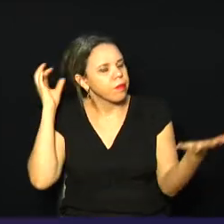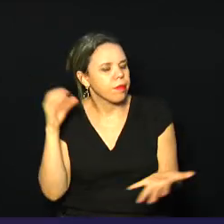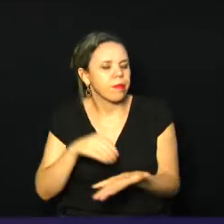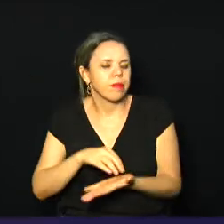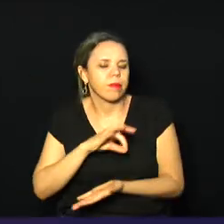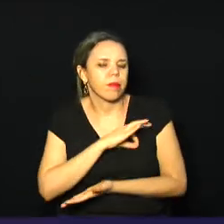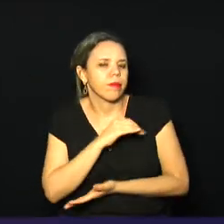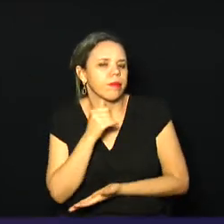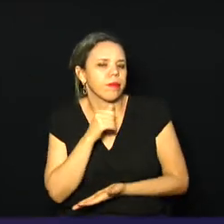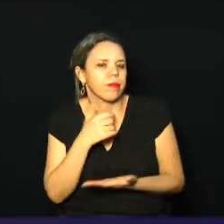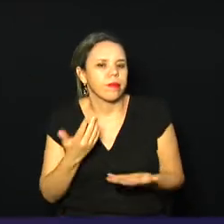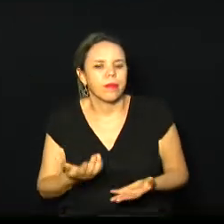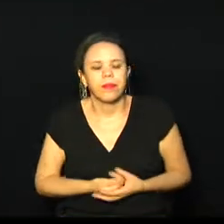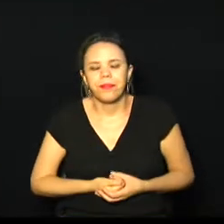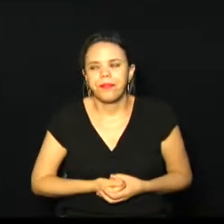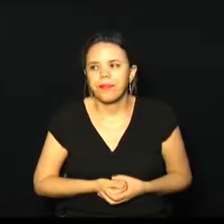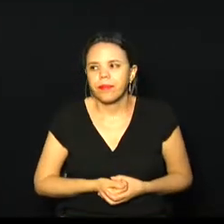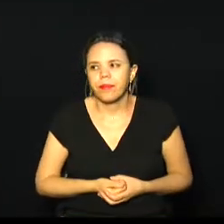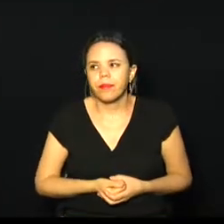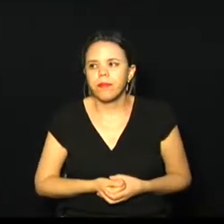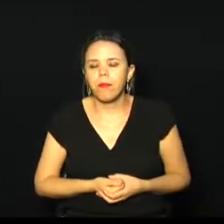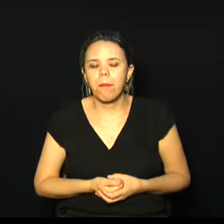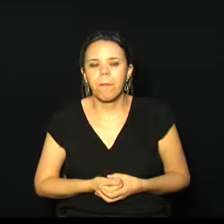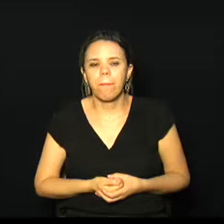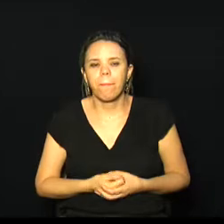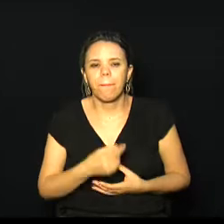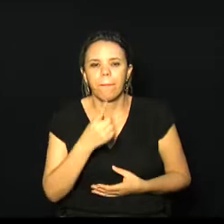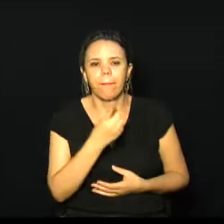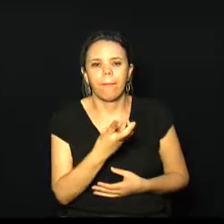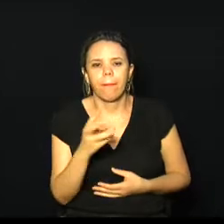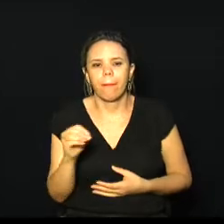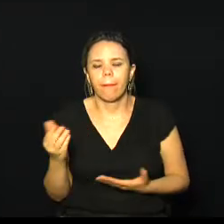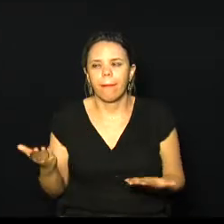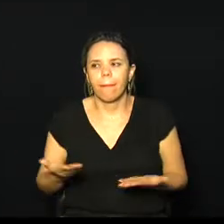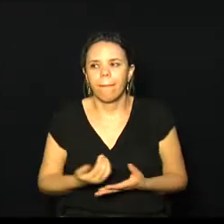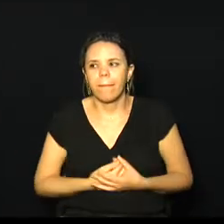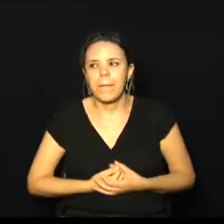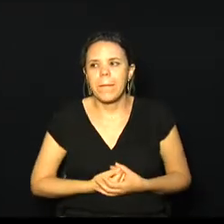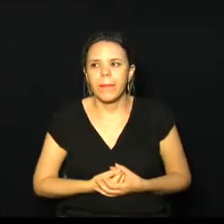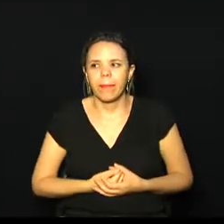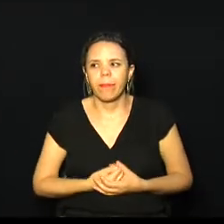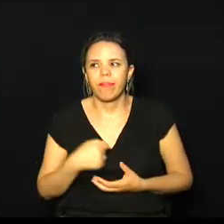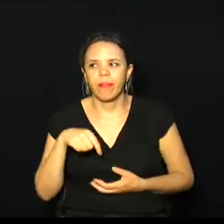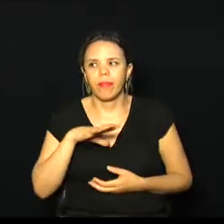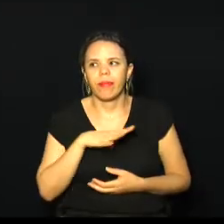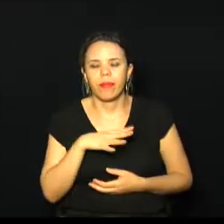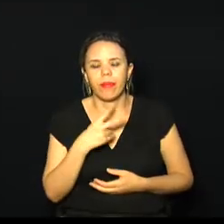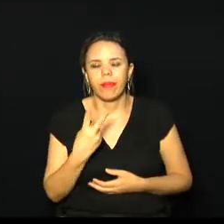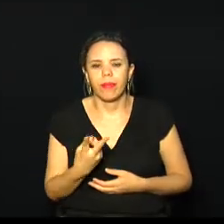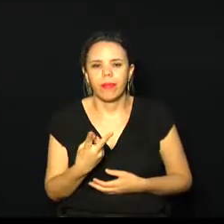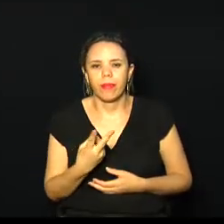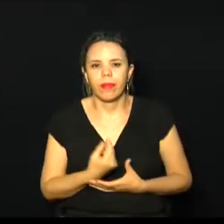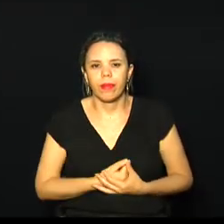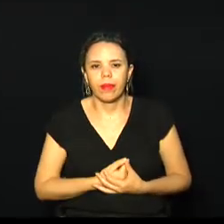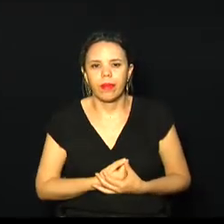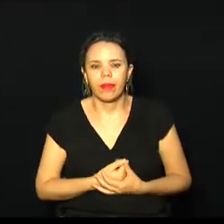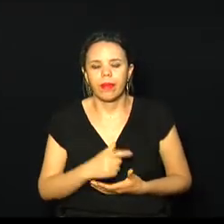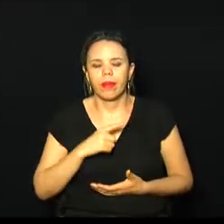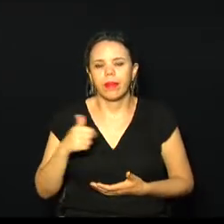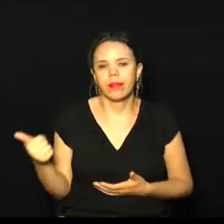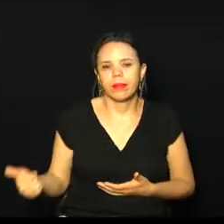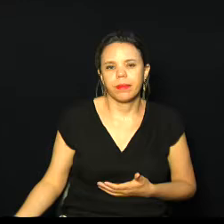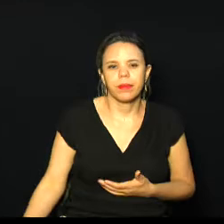da Mulher, cerca de 130 hoje. E aqui na cidade são 2, né? Nós temos a